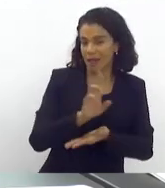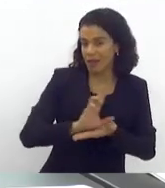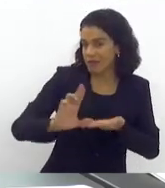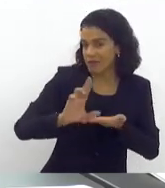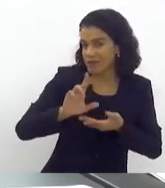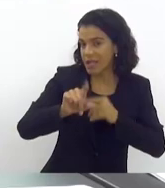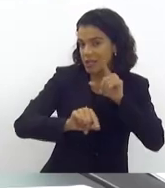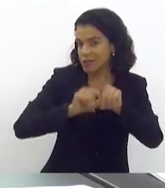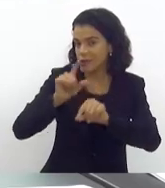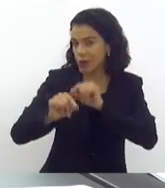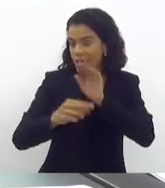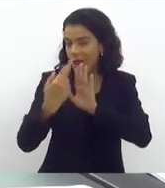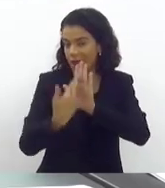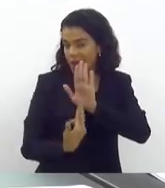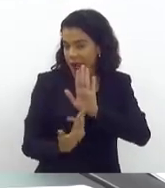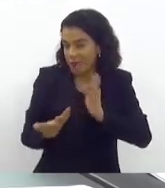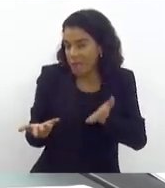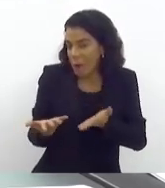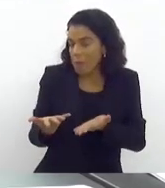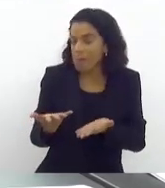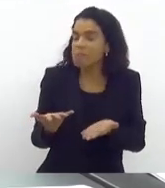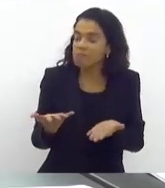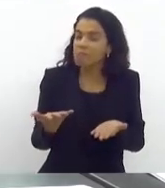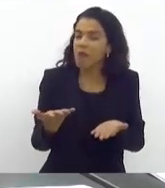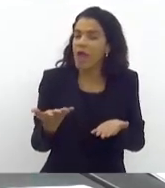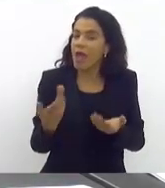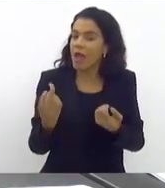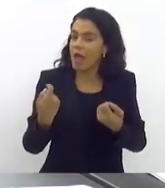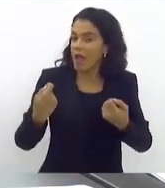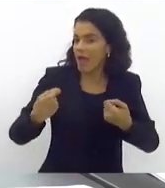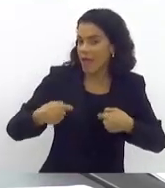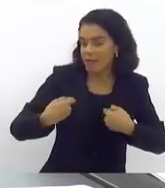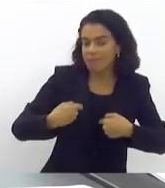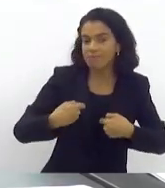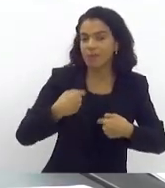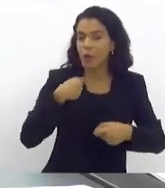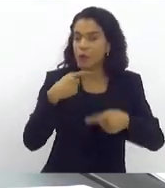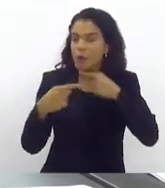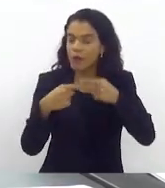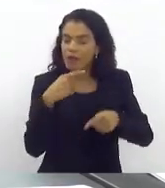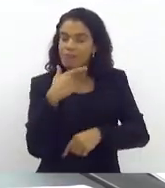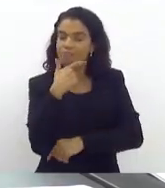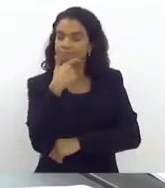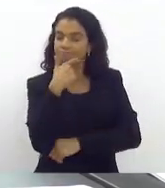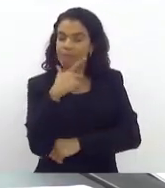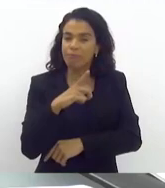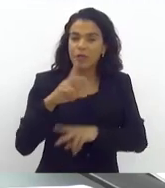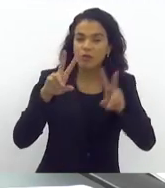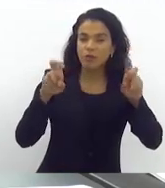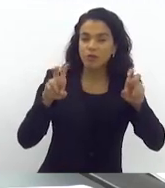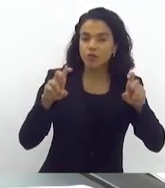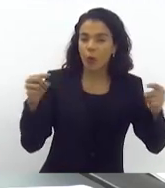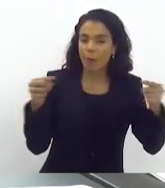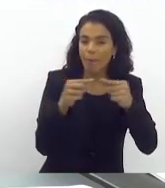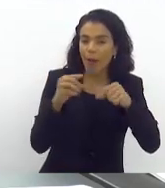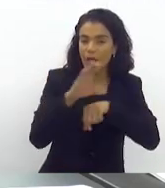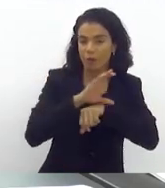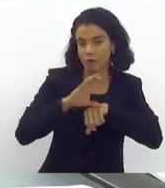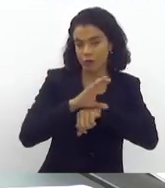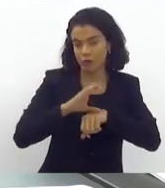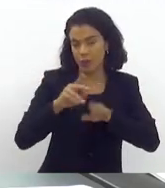destacar esse ponto aqui para o debate, que é um ponto, esse sim, me faz ter dúvidas com relação à constitucionalidade do